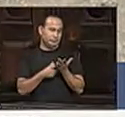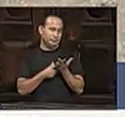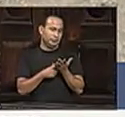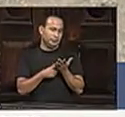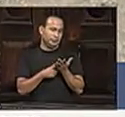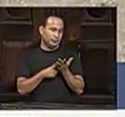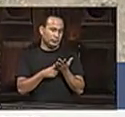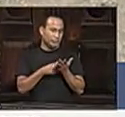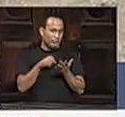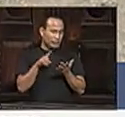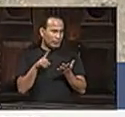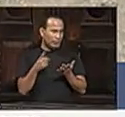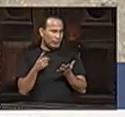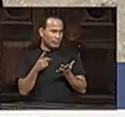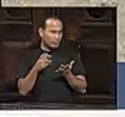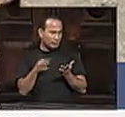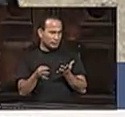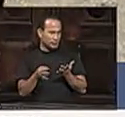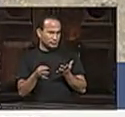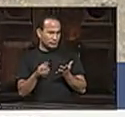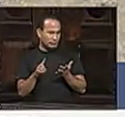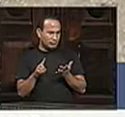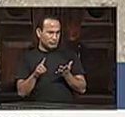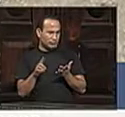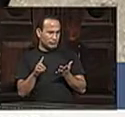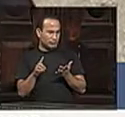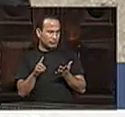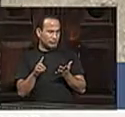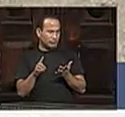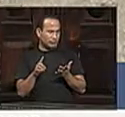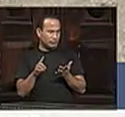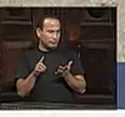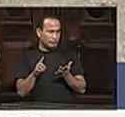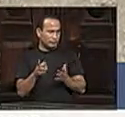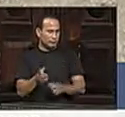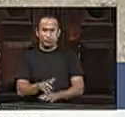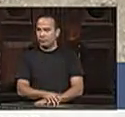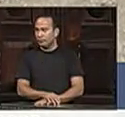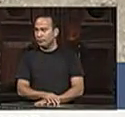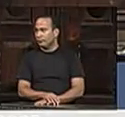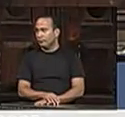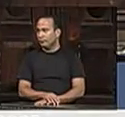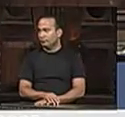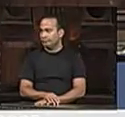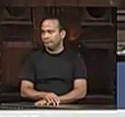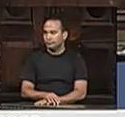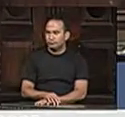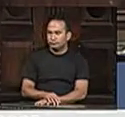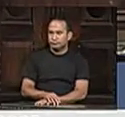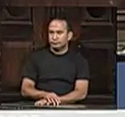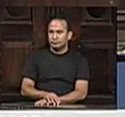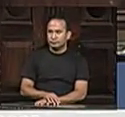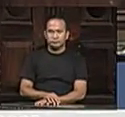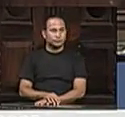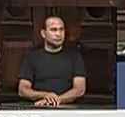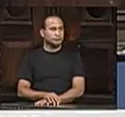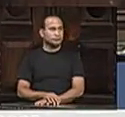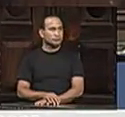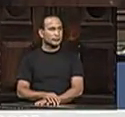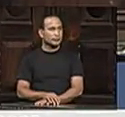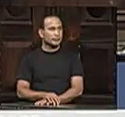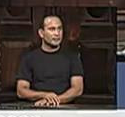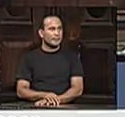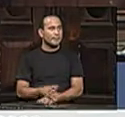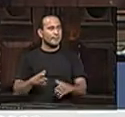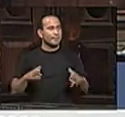crime de responsabilidade? Como é que... Deputado Paulo Ramos, a parte oportuna de Vossa Excelência, mas